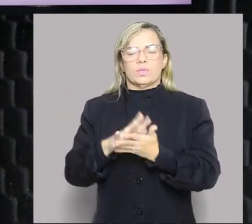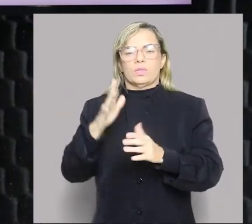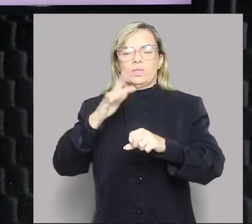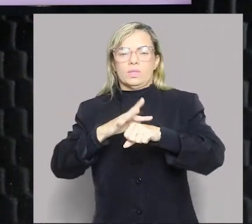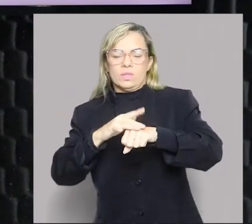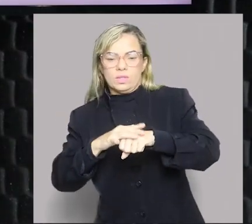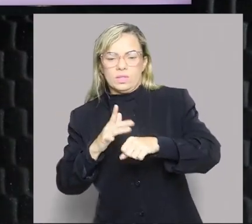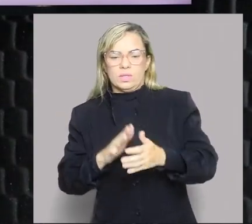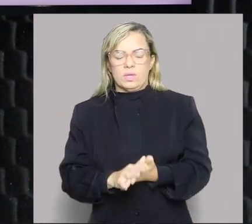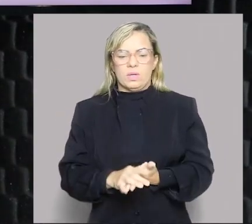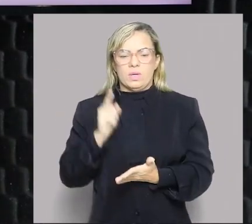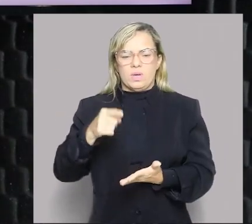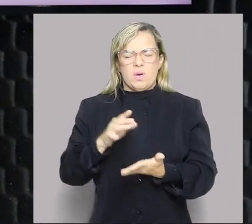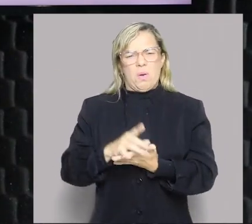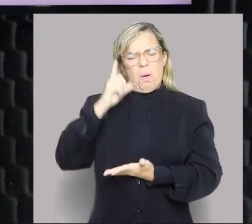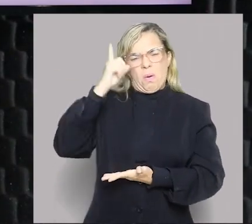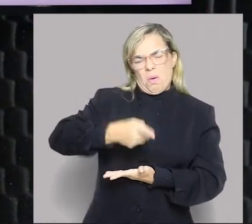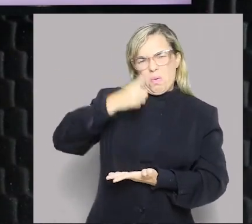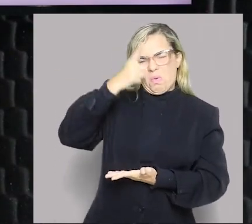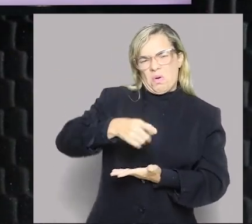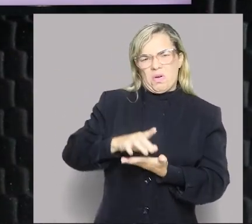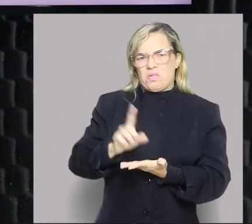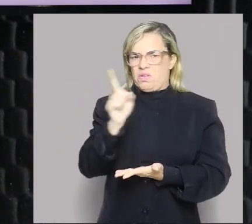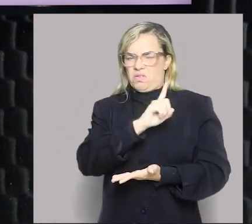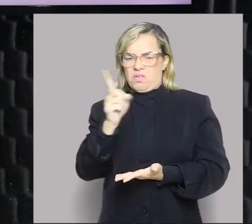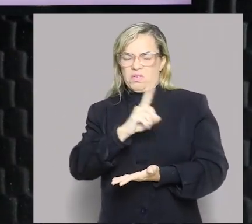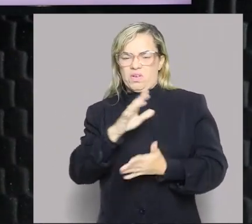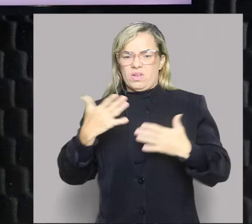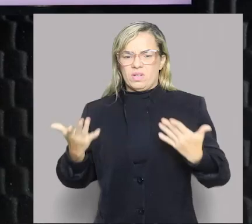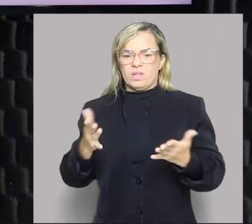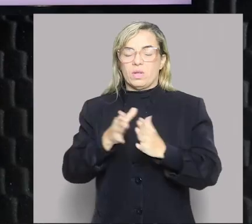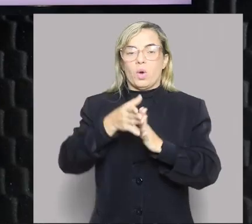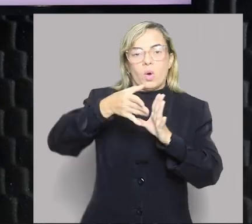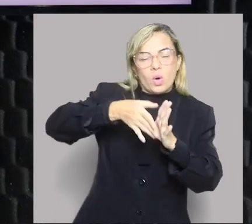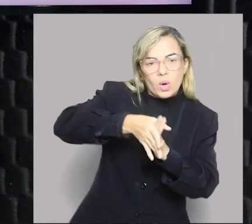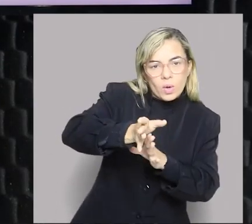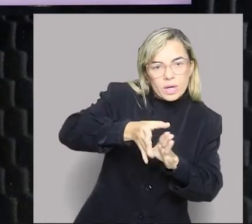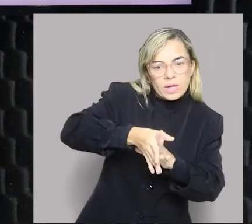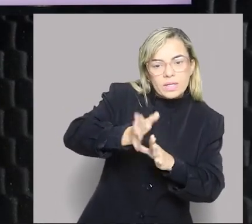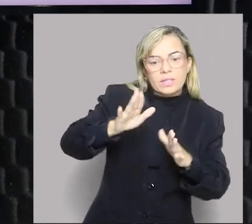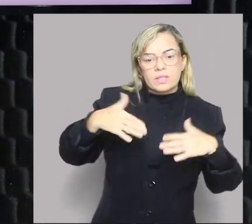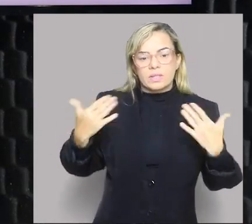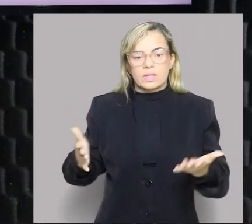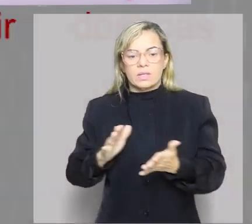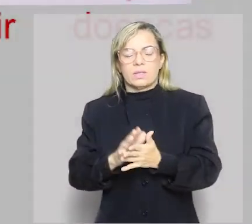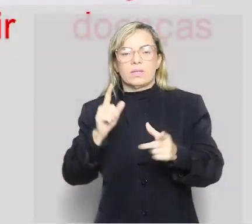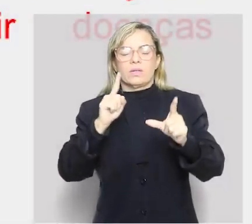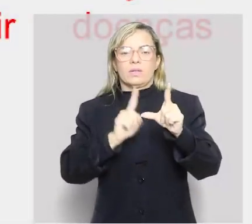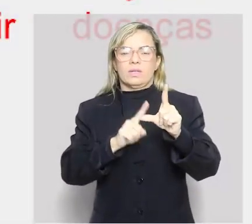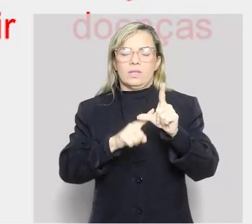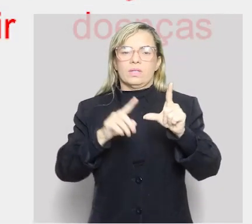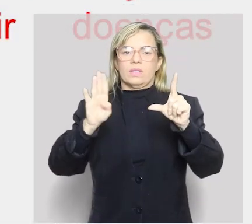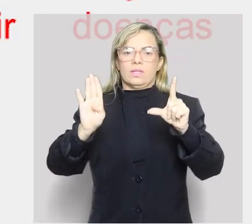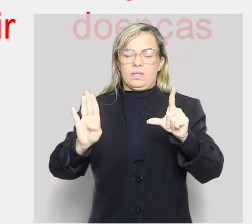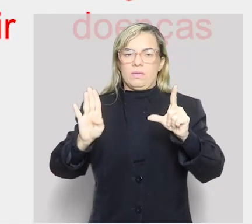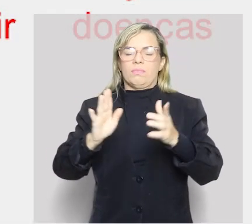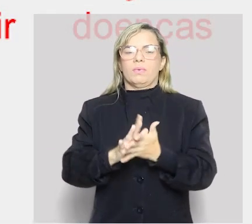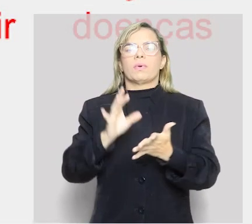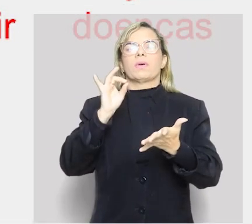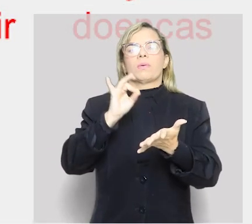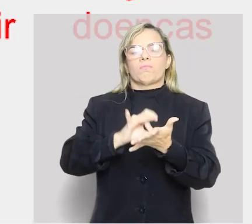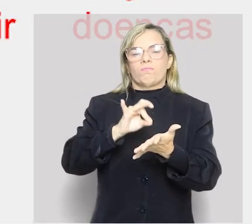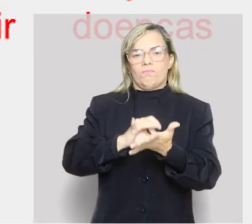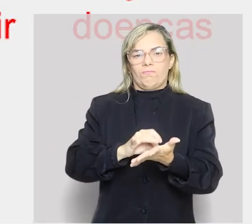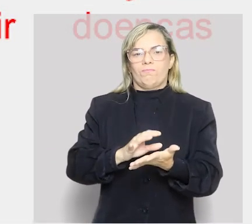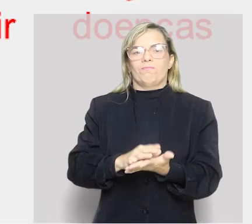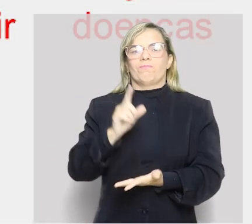coloca exigir, ele não está exigindo, ele na realidade está orientando. Então, de fato, a opção correta é a letra